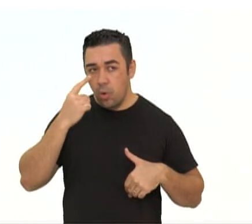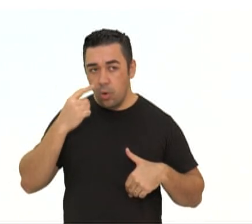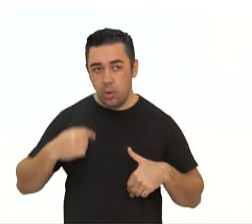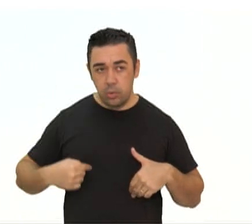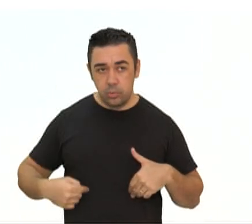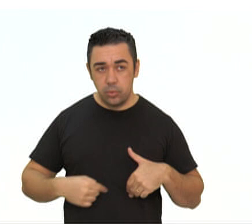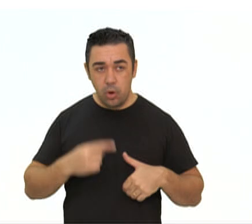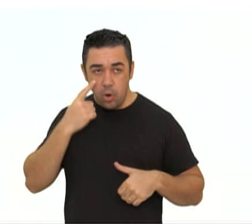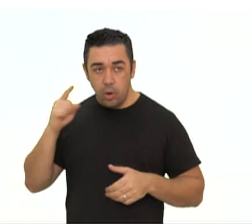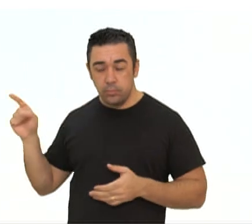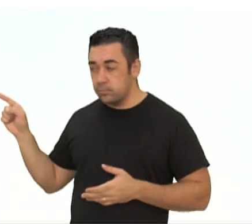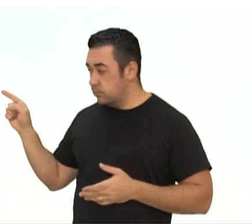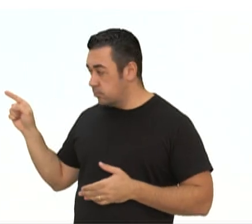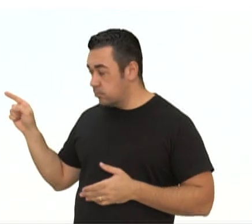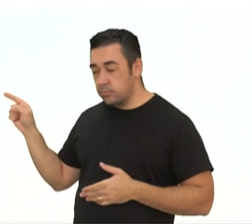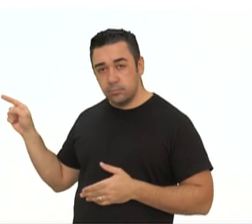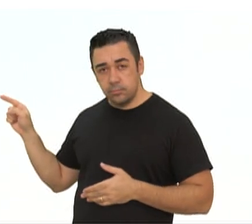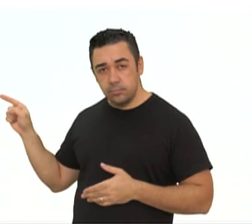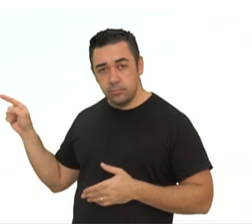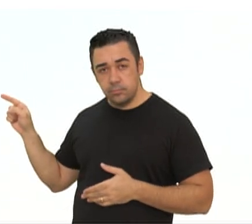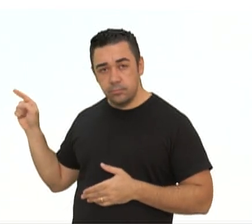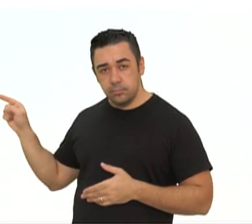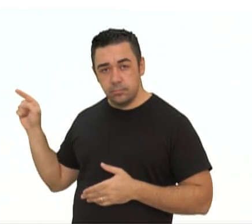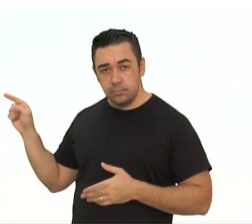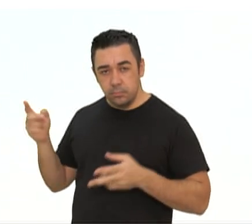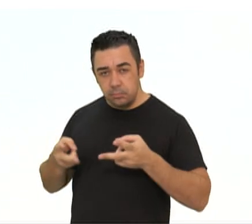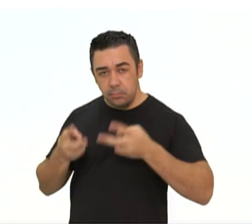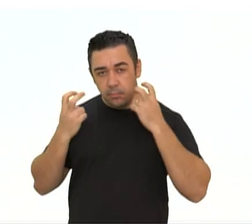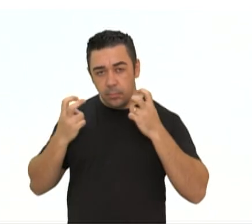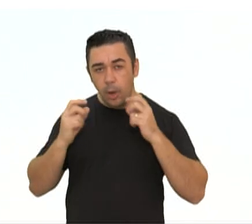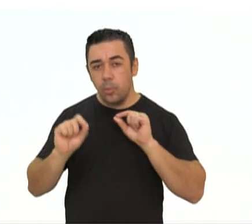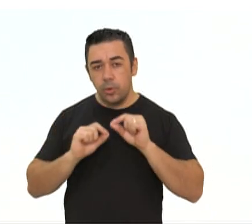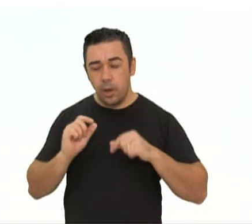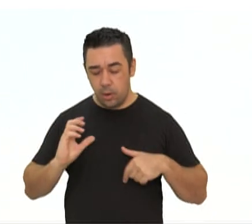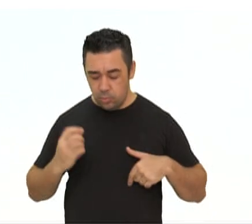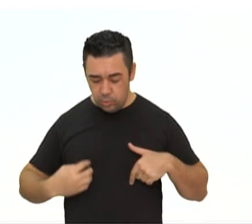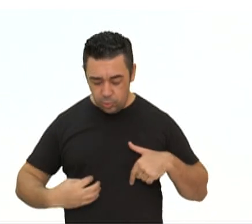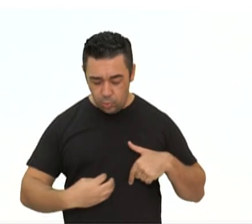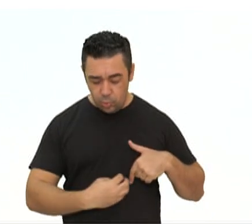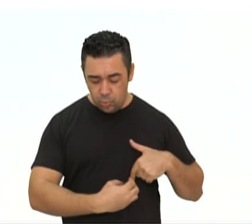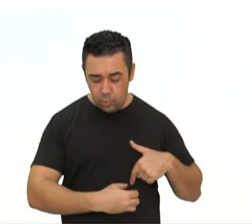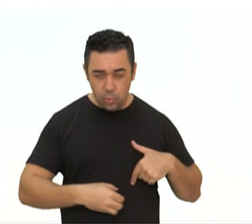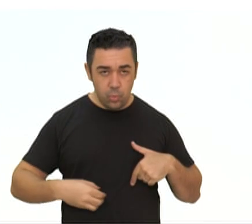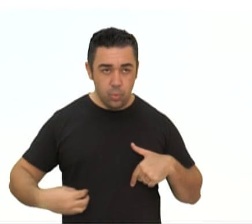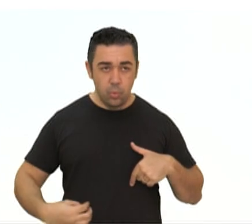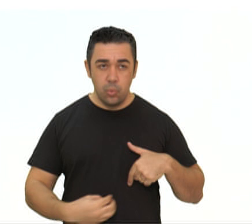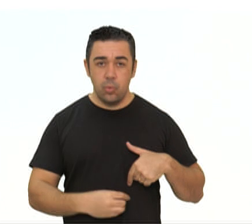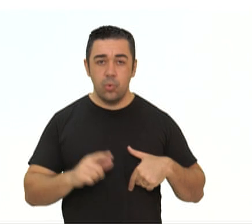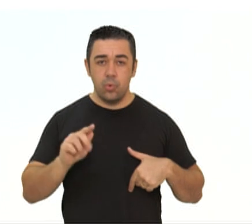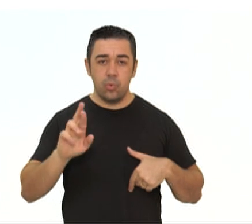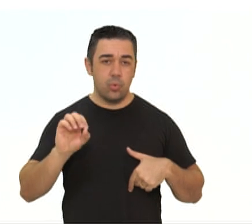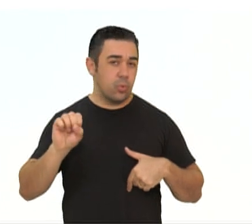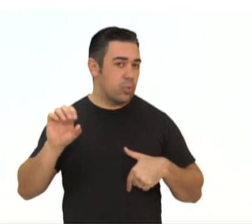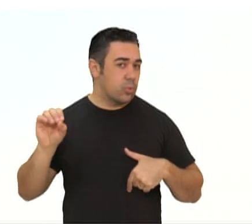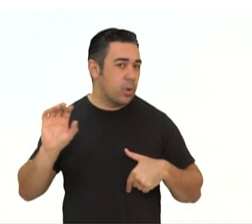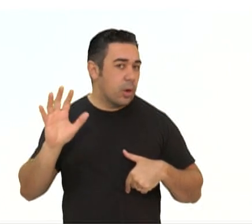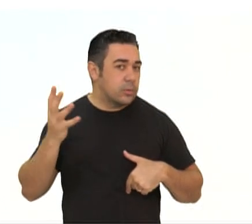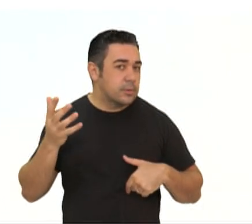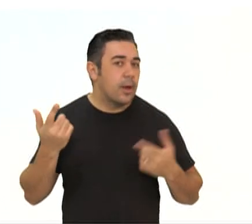intestino delgado, chegando no intestino grosso, o que vai acontecer é